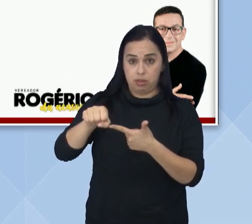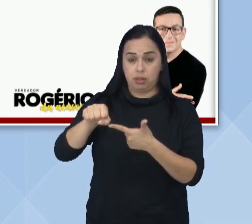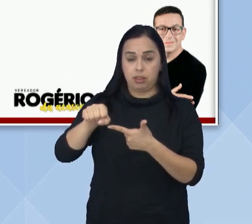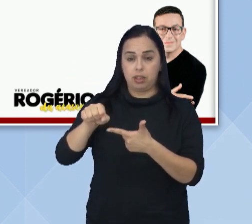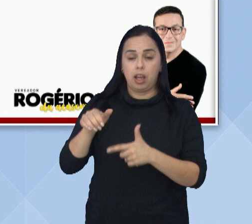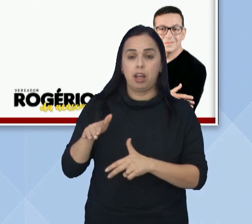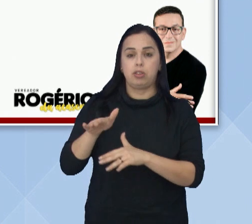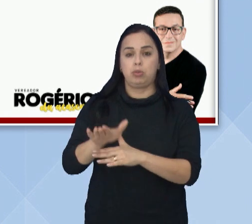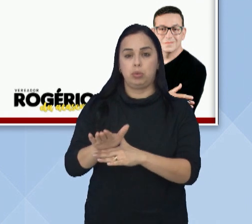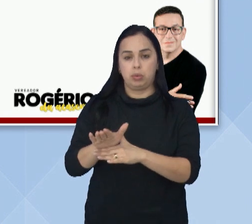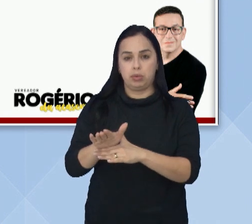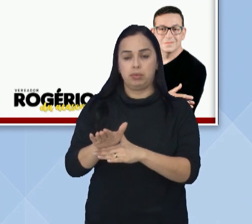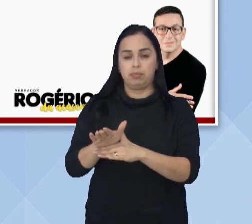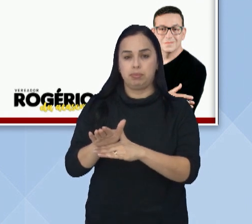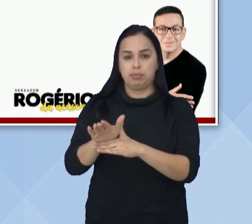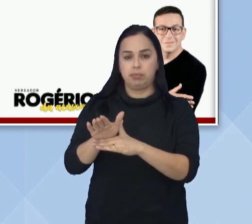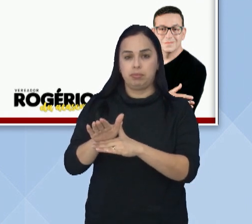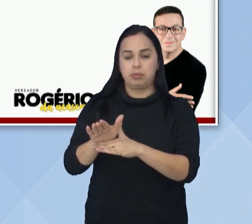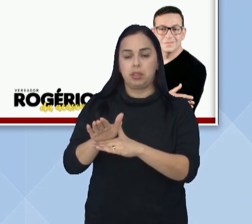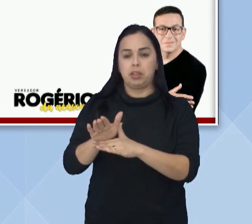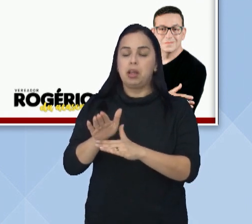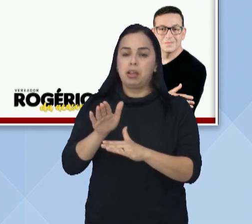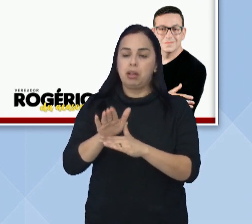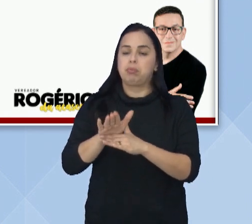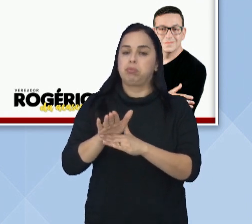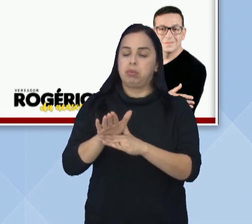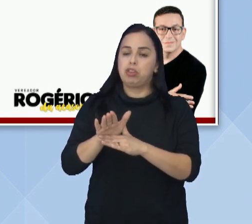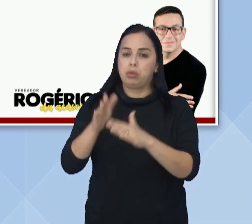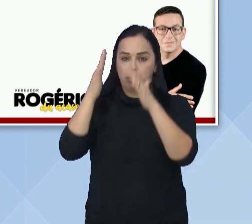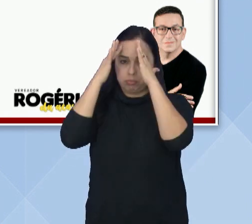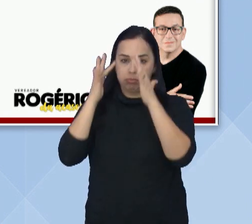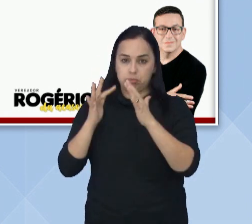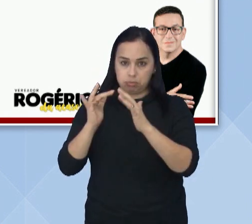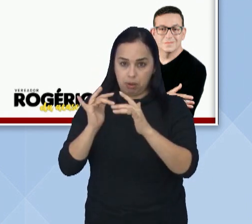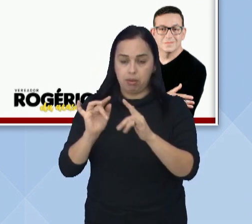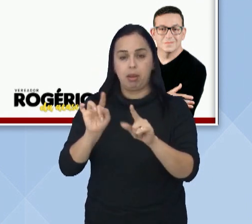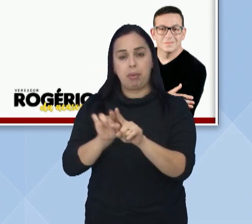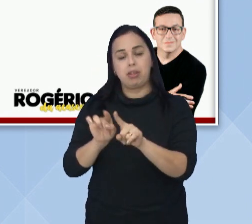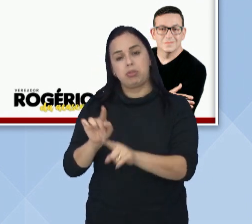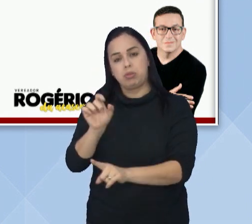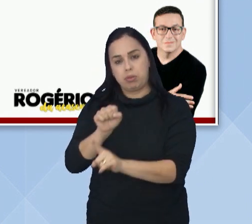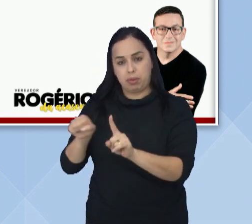avanço cognitivo e social. Outro sim,